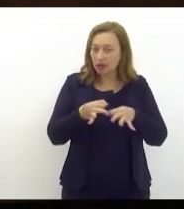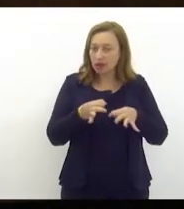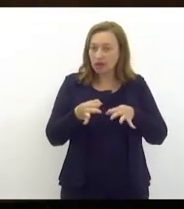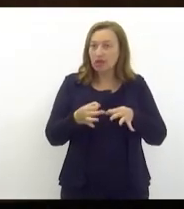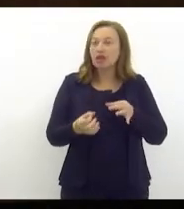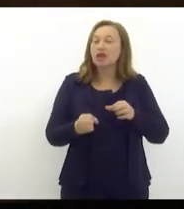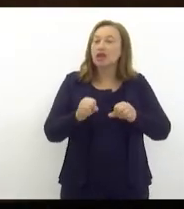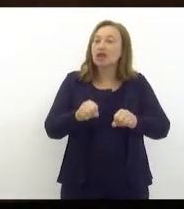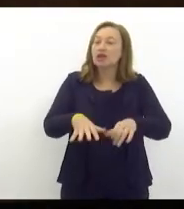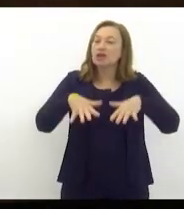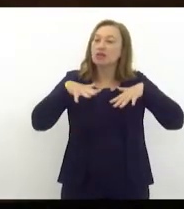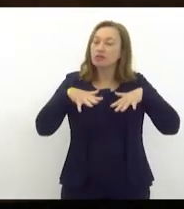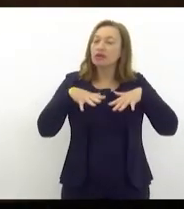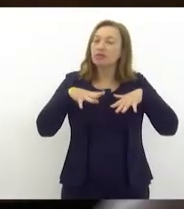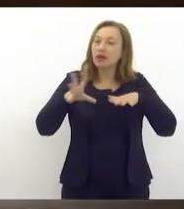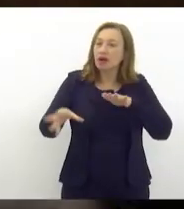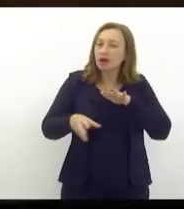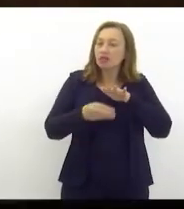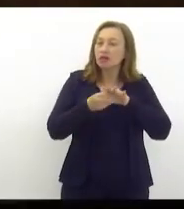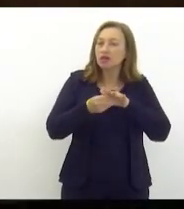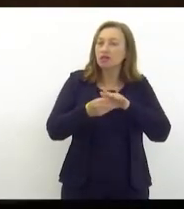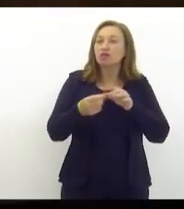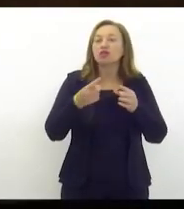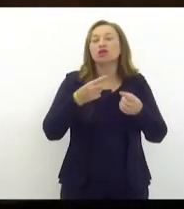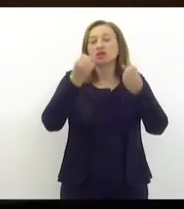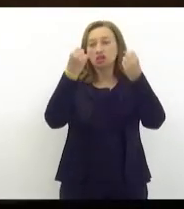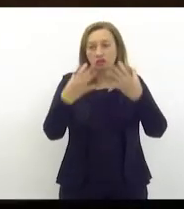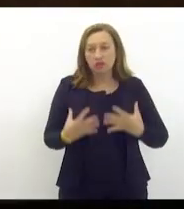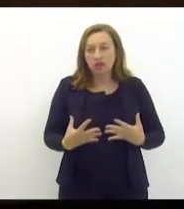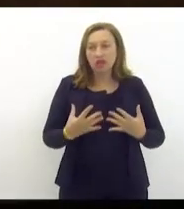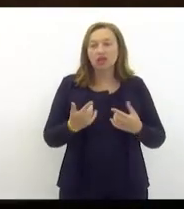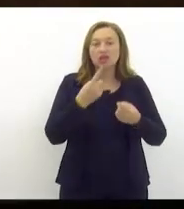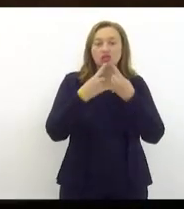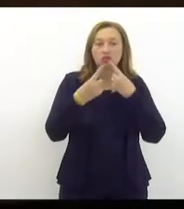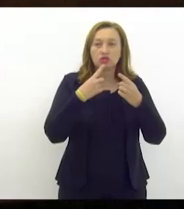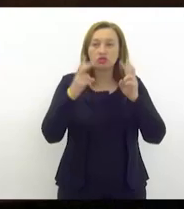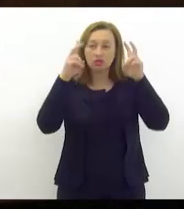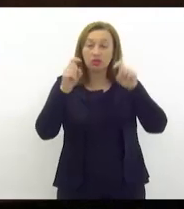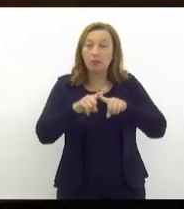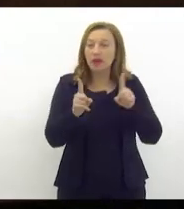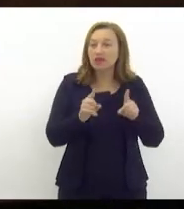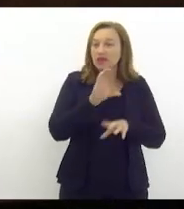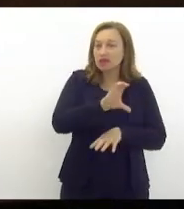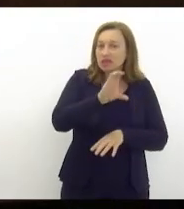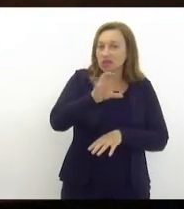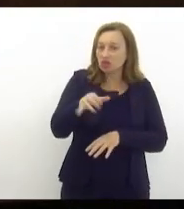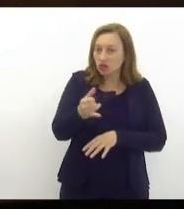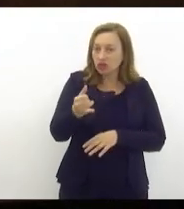plenário, e explicarei na discussão da matéria. Mas, pela CCJ,